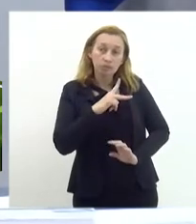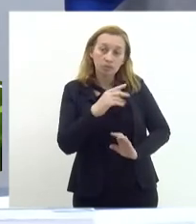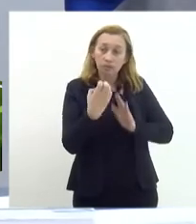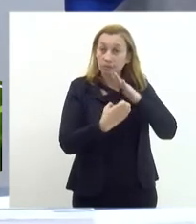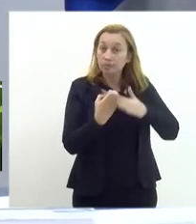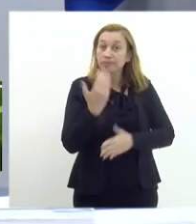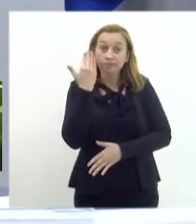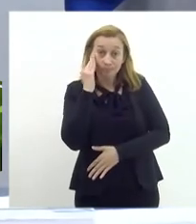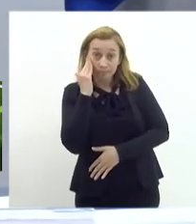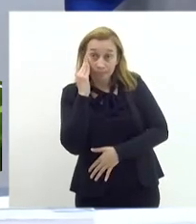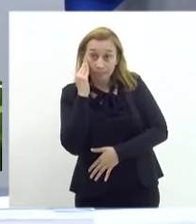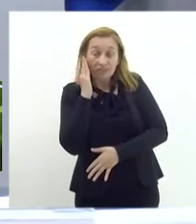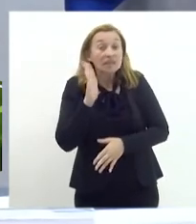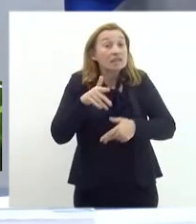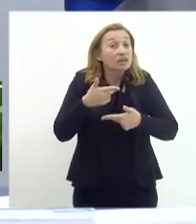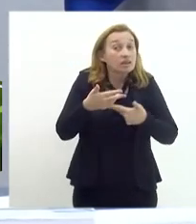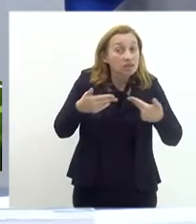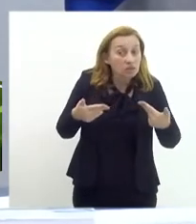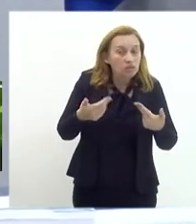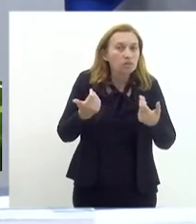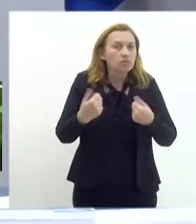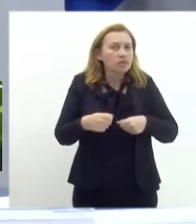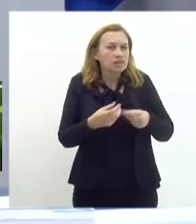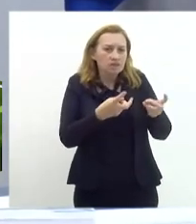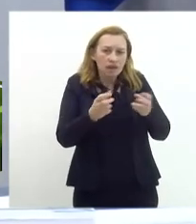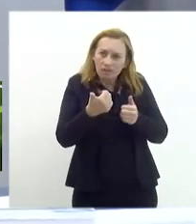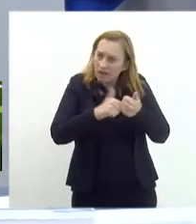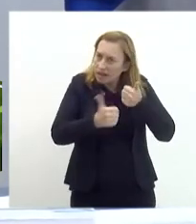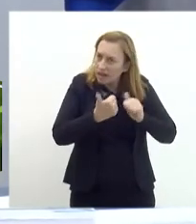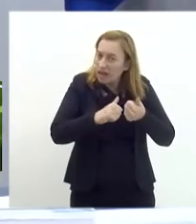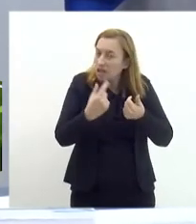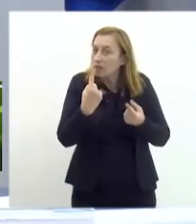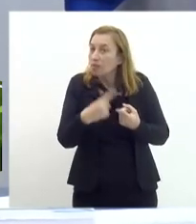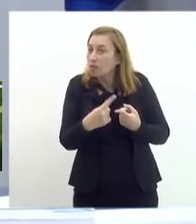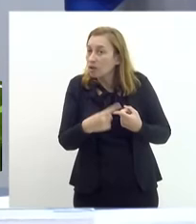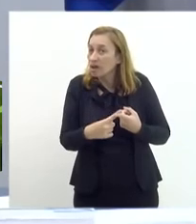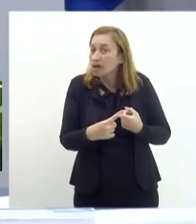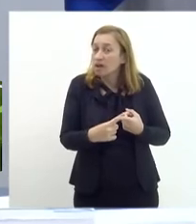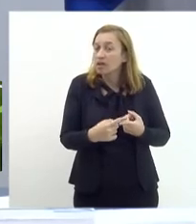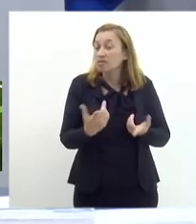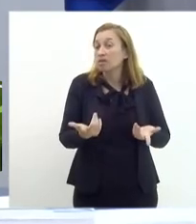entendendo? Então, essas coisas têm que ser ponderadas, senão